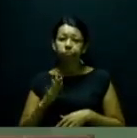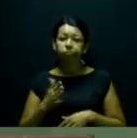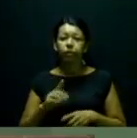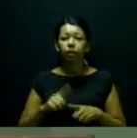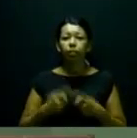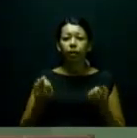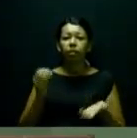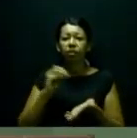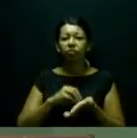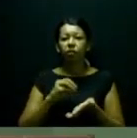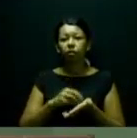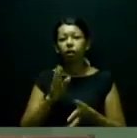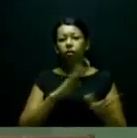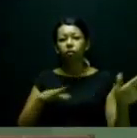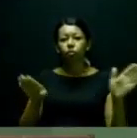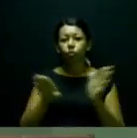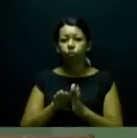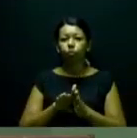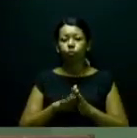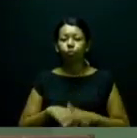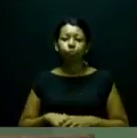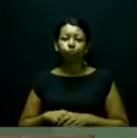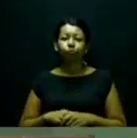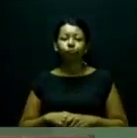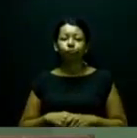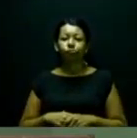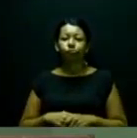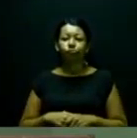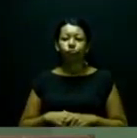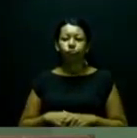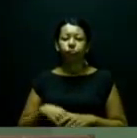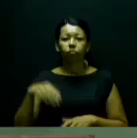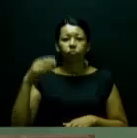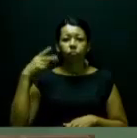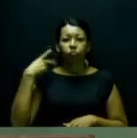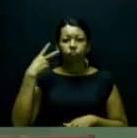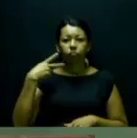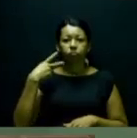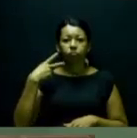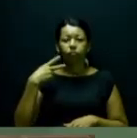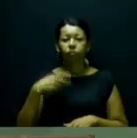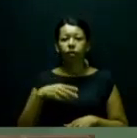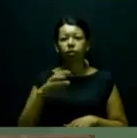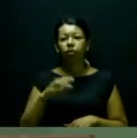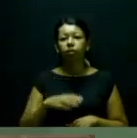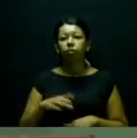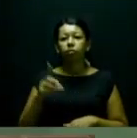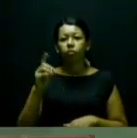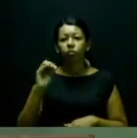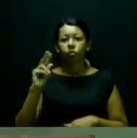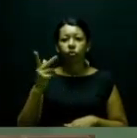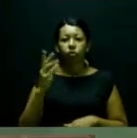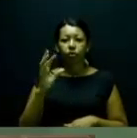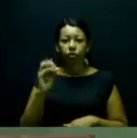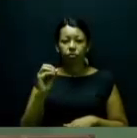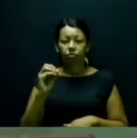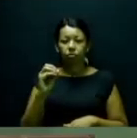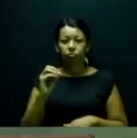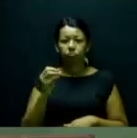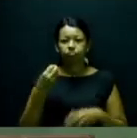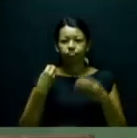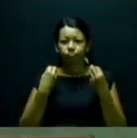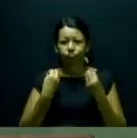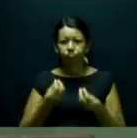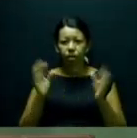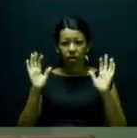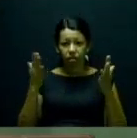é falta de tudo. Referente ao requerimento do vereador Dinho, qual já parabenizo, é